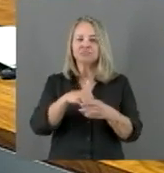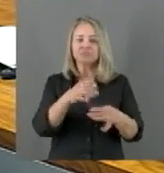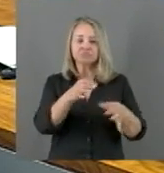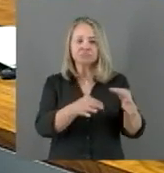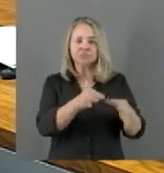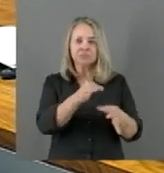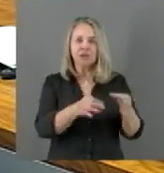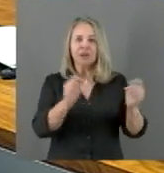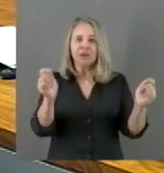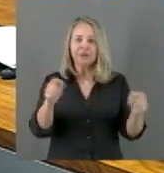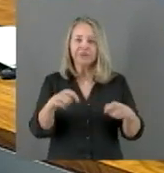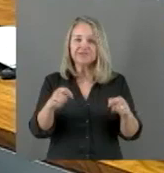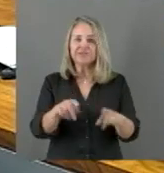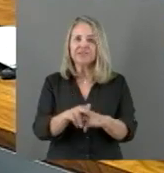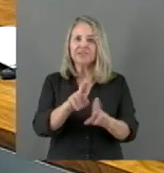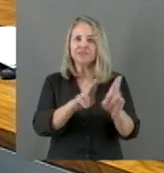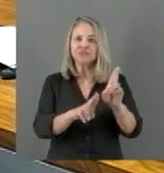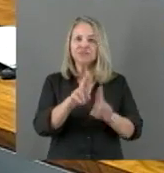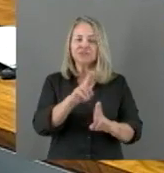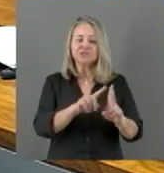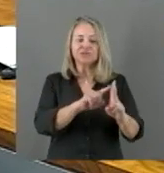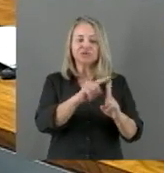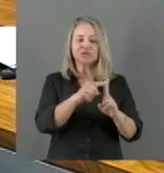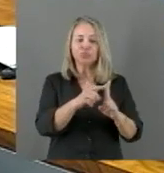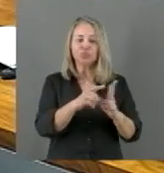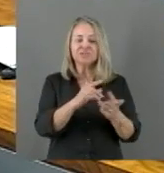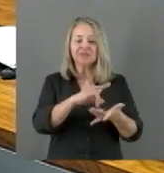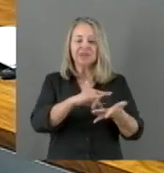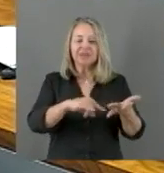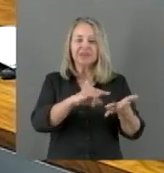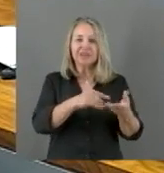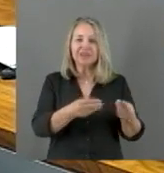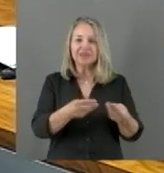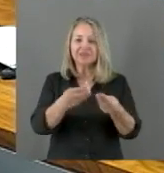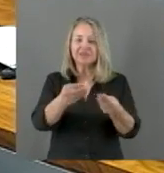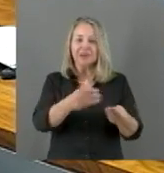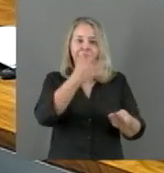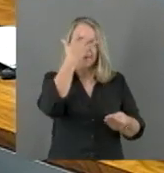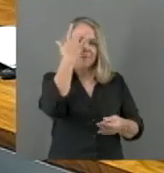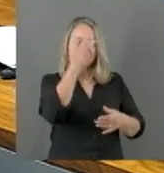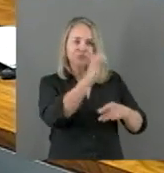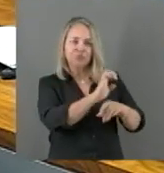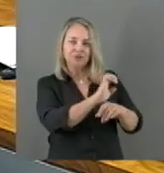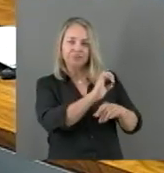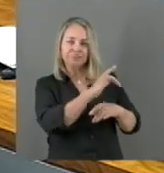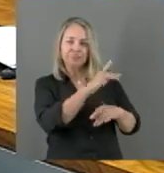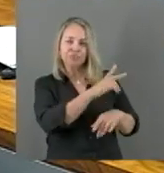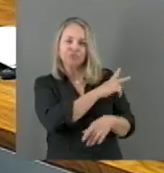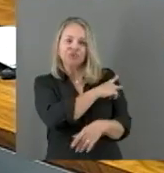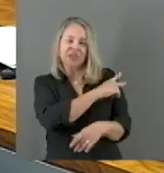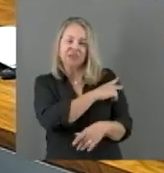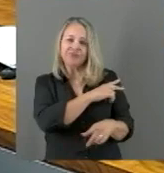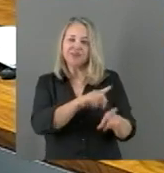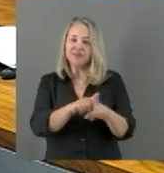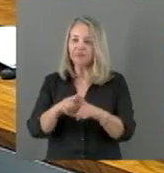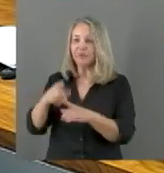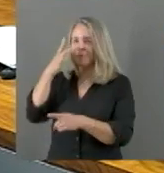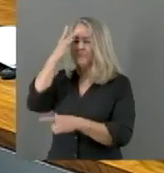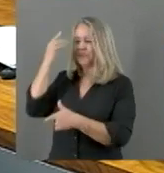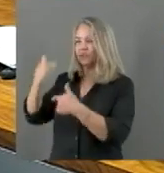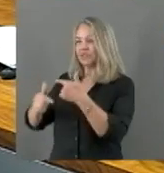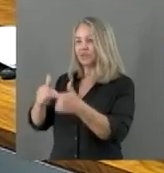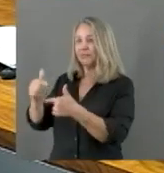a possibilidade de utilização de duas guias para o empresário que optar por aderir ao termo do PL